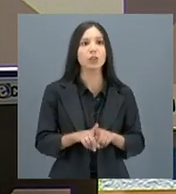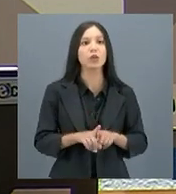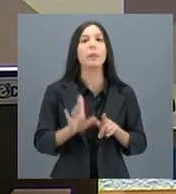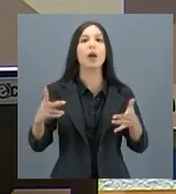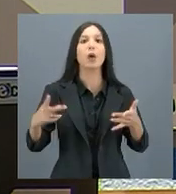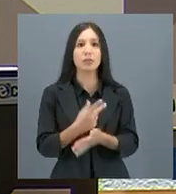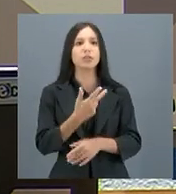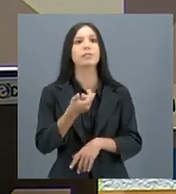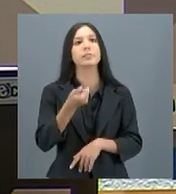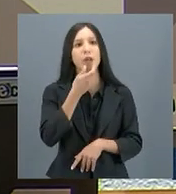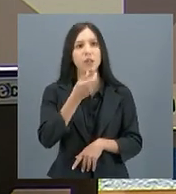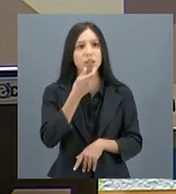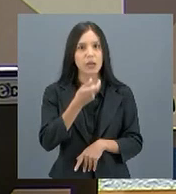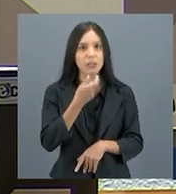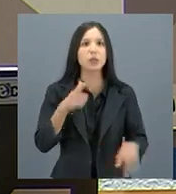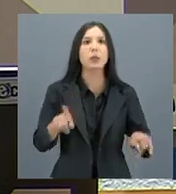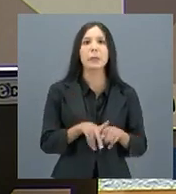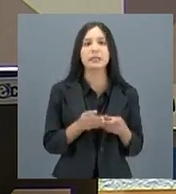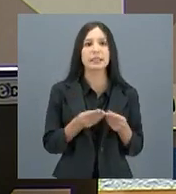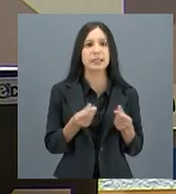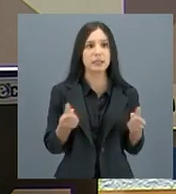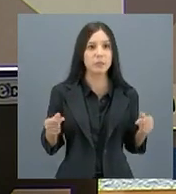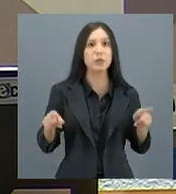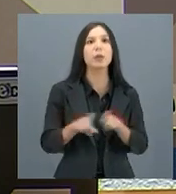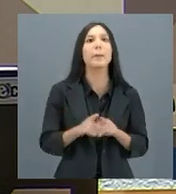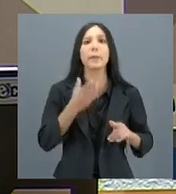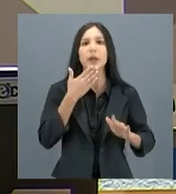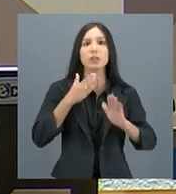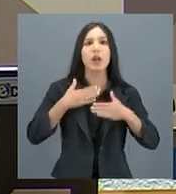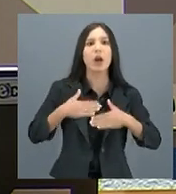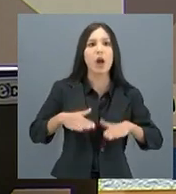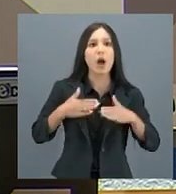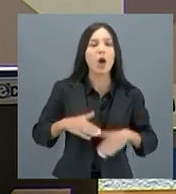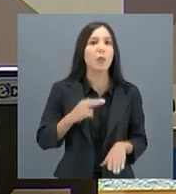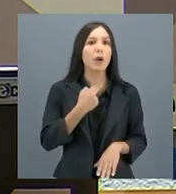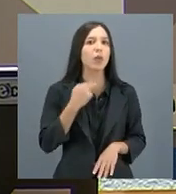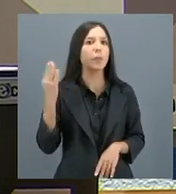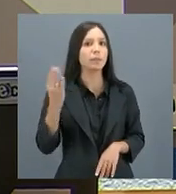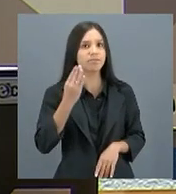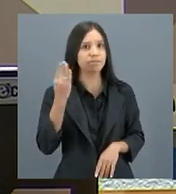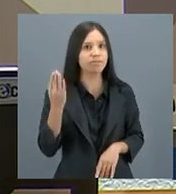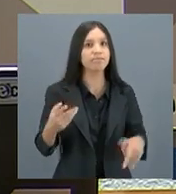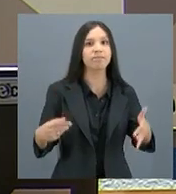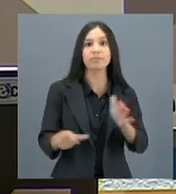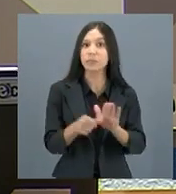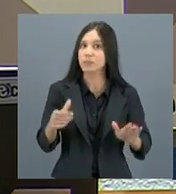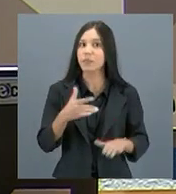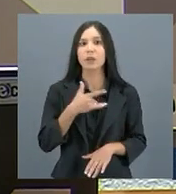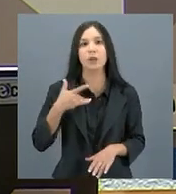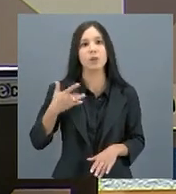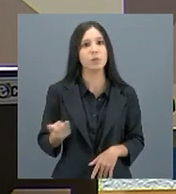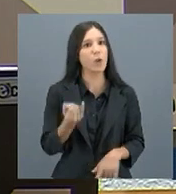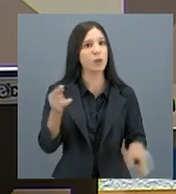medicação, o que me sensibilizou. Primeira, o senhor se acalme, o senhor não pode passar mal, a sua saúde em primeiro lugar.